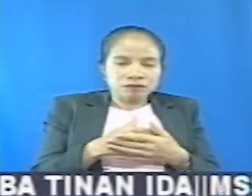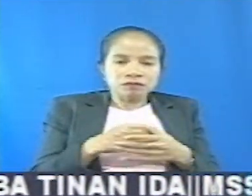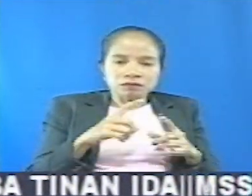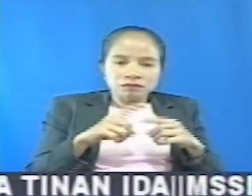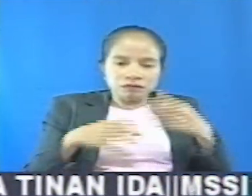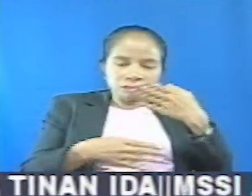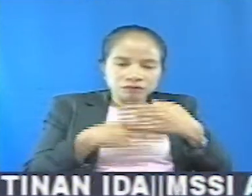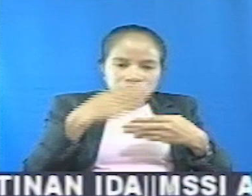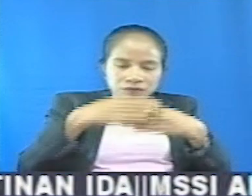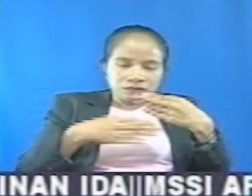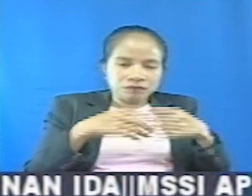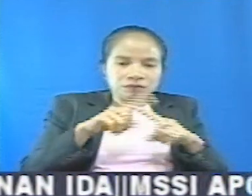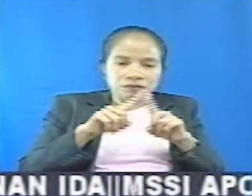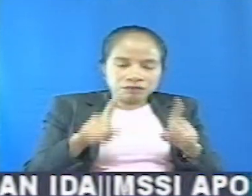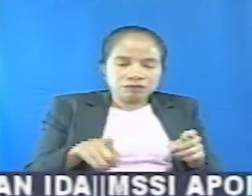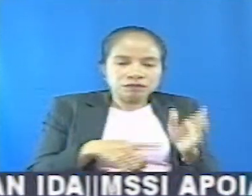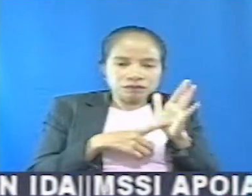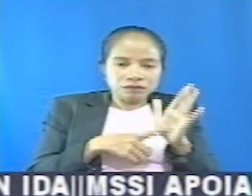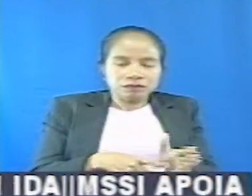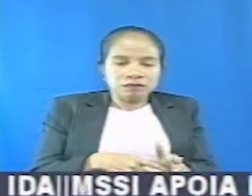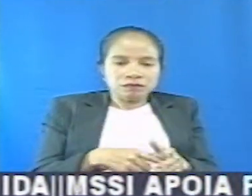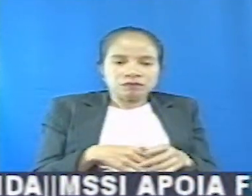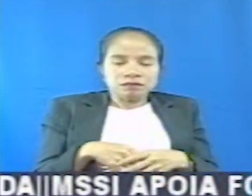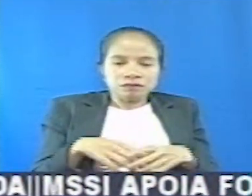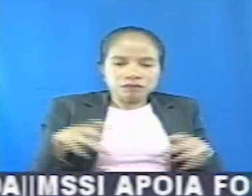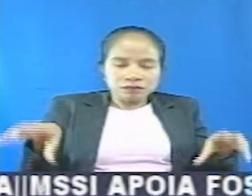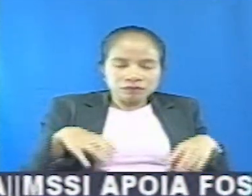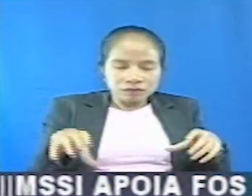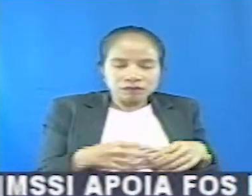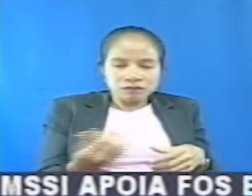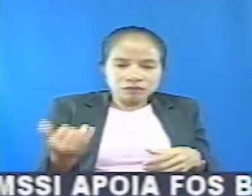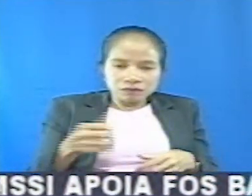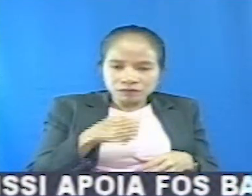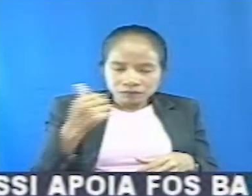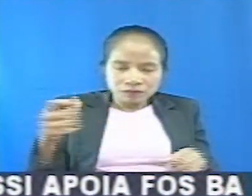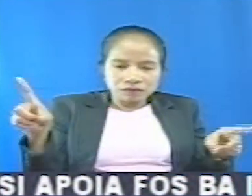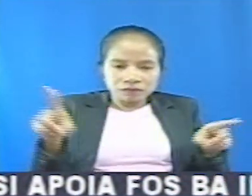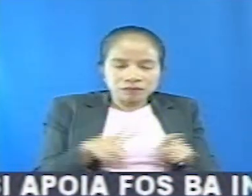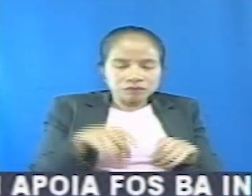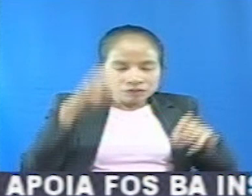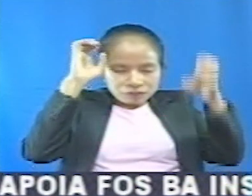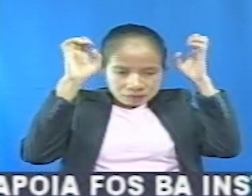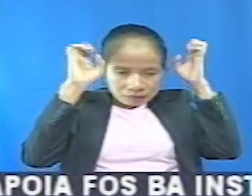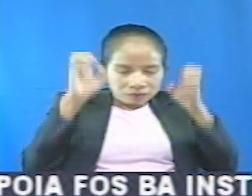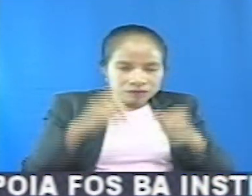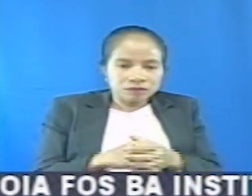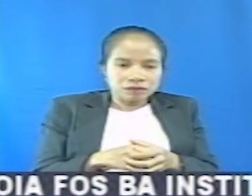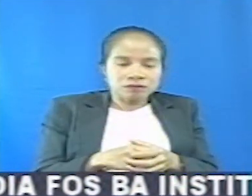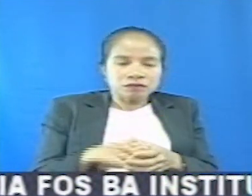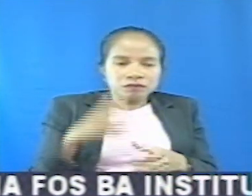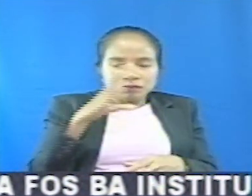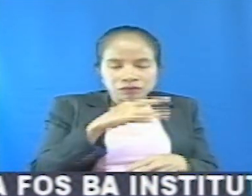it. Mai be, implica mos setor vital sira seluk, hanesan, educação no